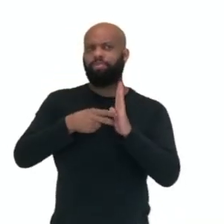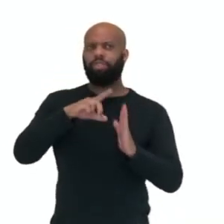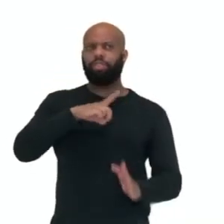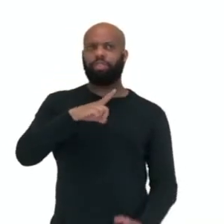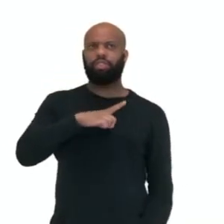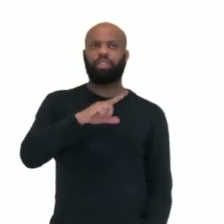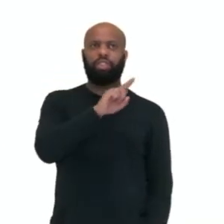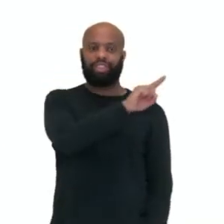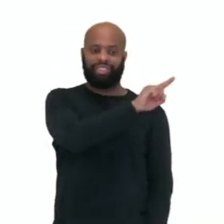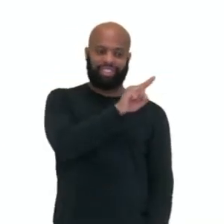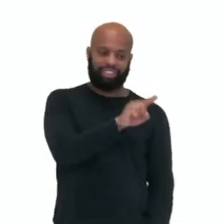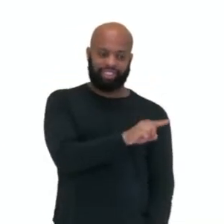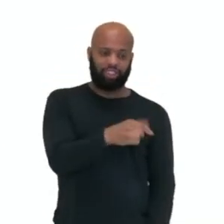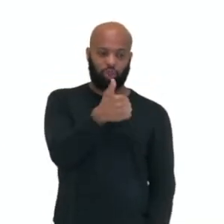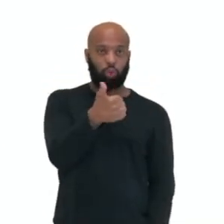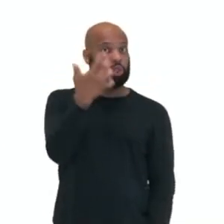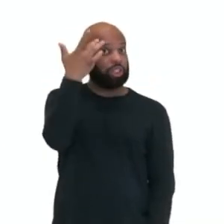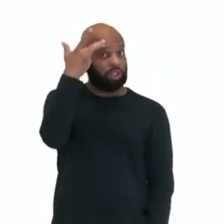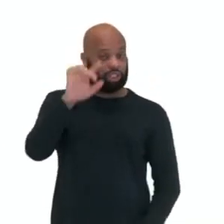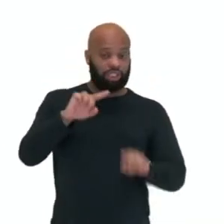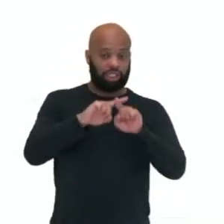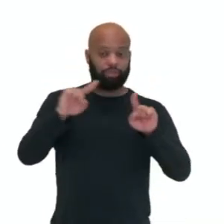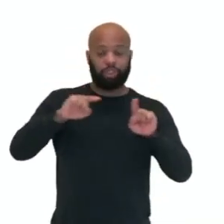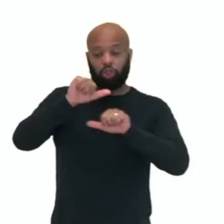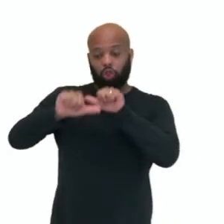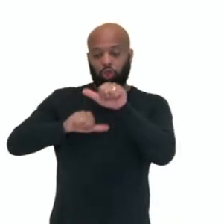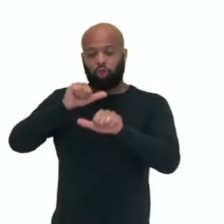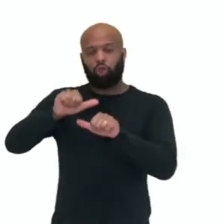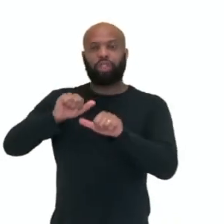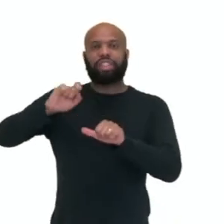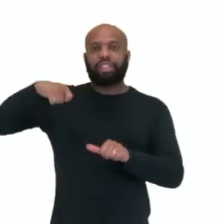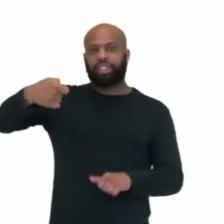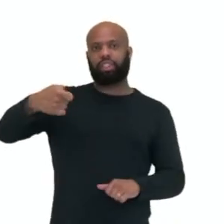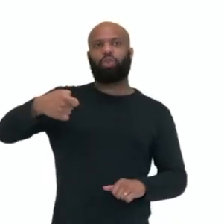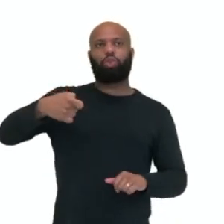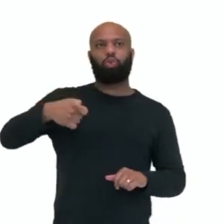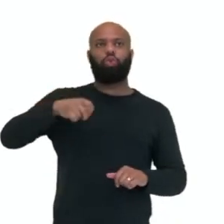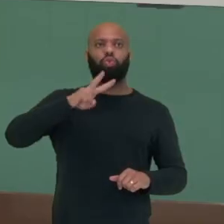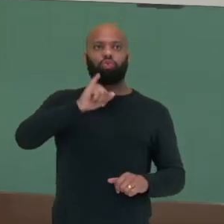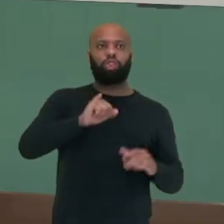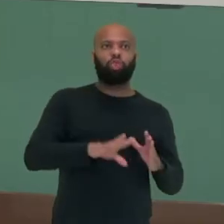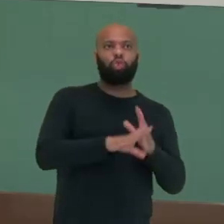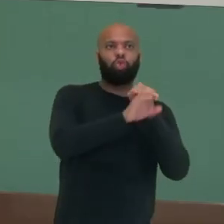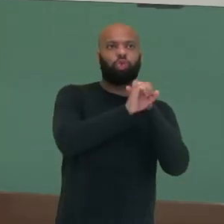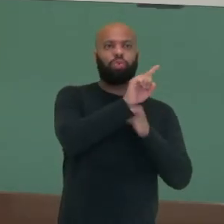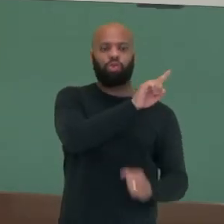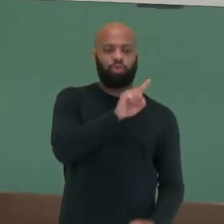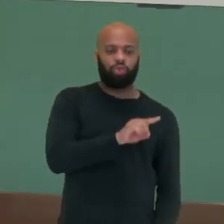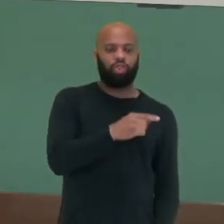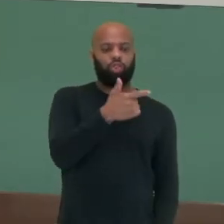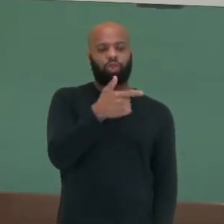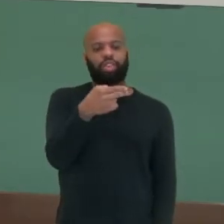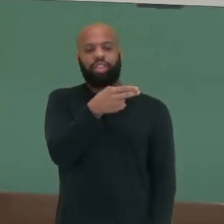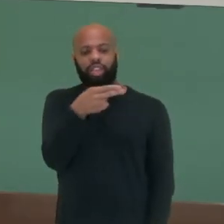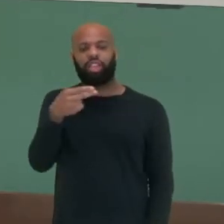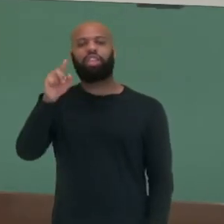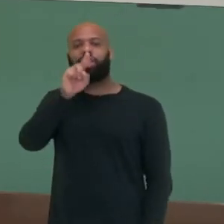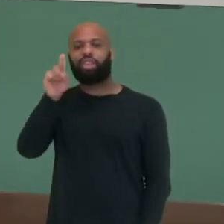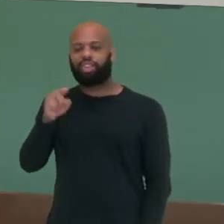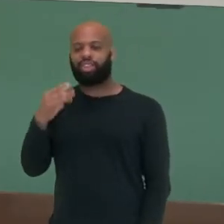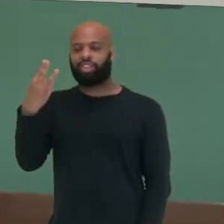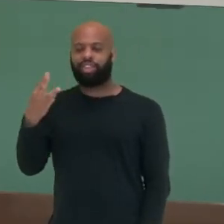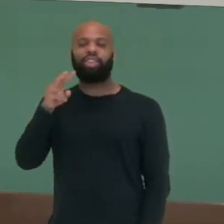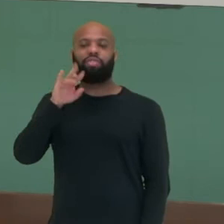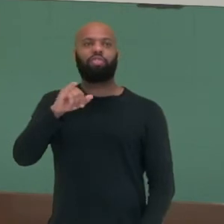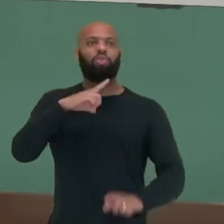do Z1, que a gente não conhece, somado com esse é igual a esse. E nós queremos saber o Z1. Vai dar